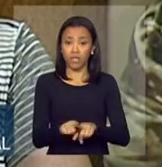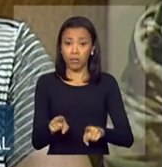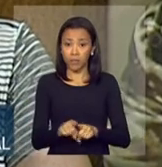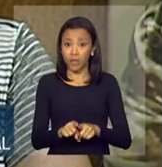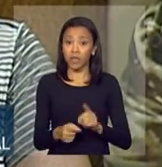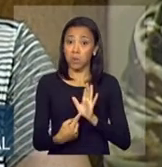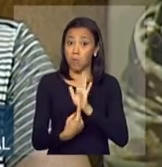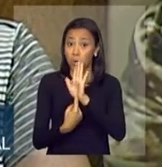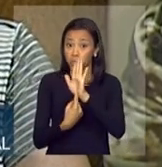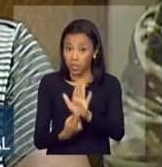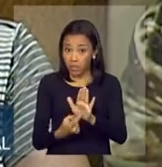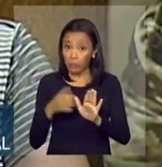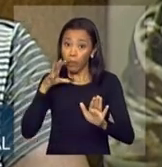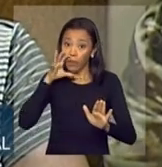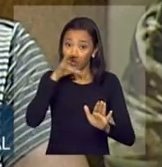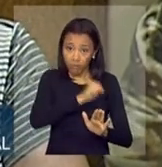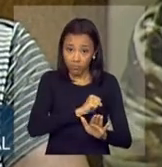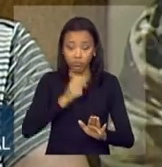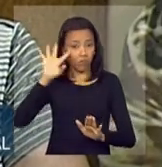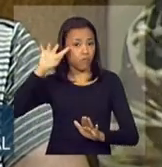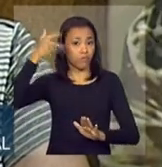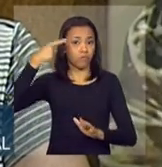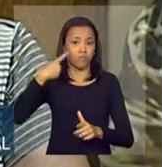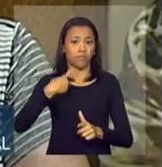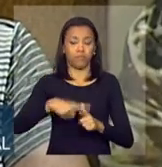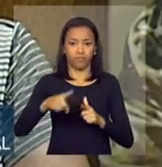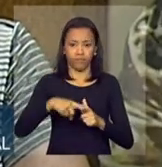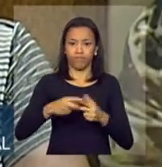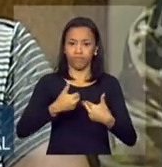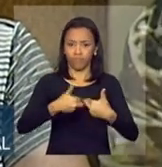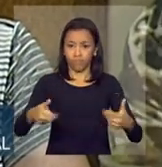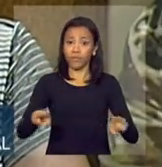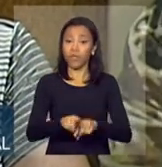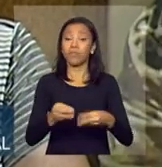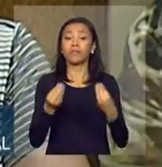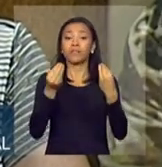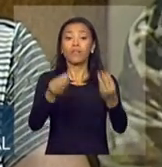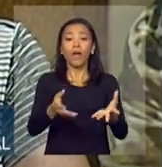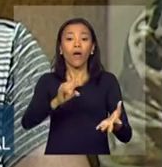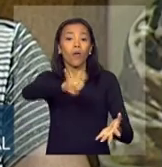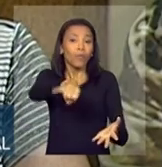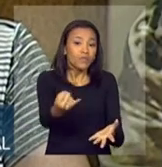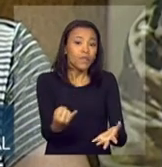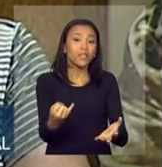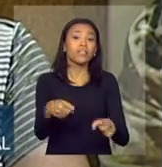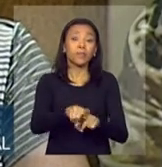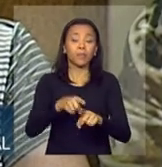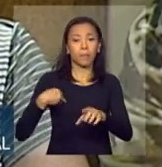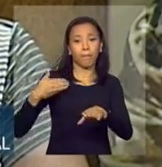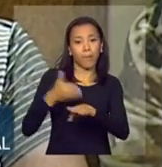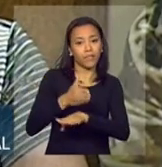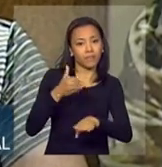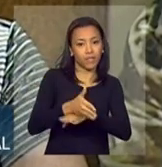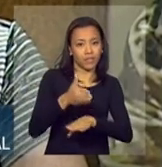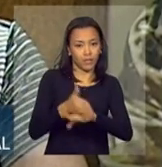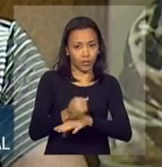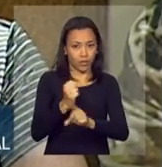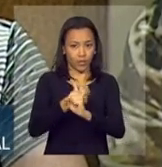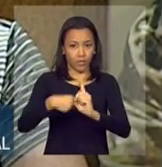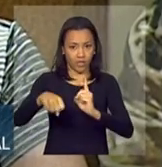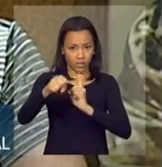e sinergia entre elas, bem como para abrir oportunidades de participação social em seu